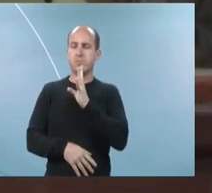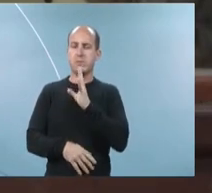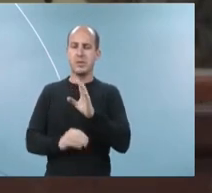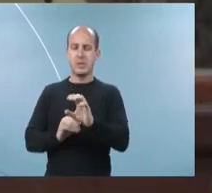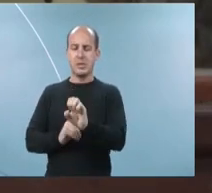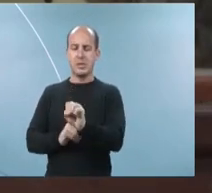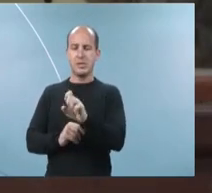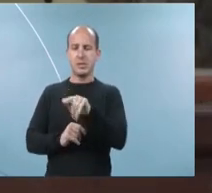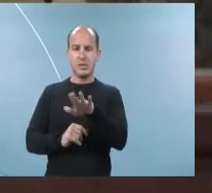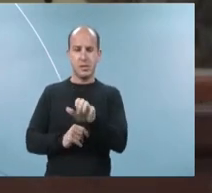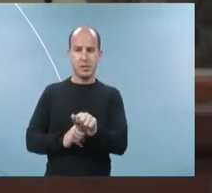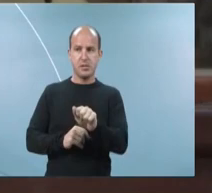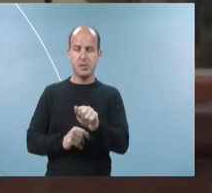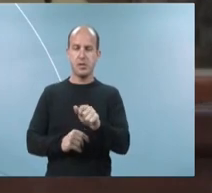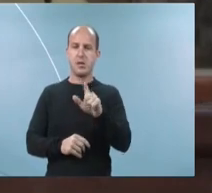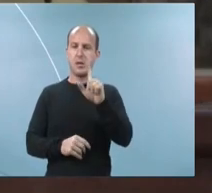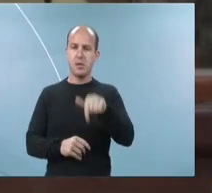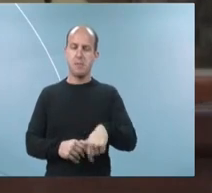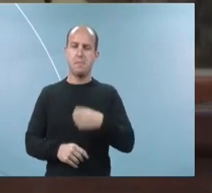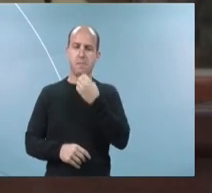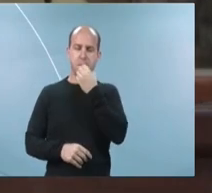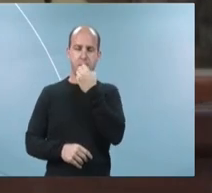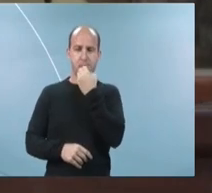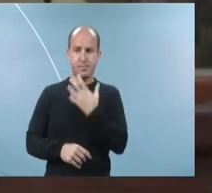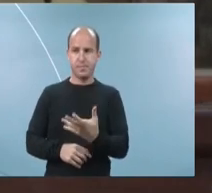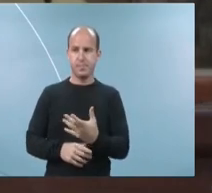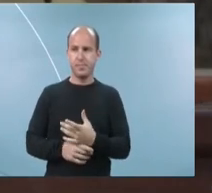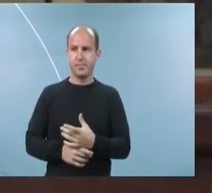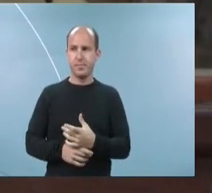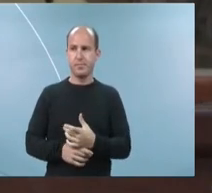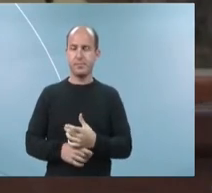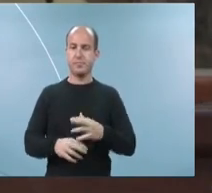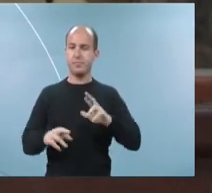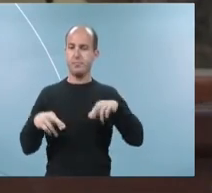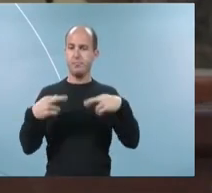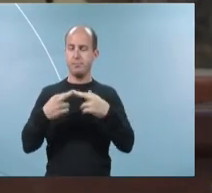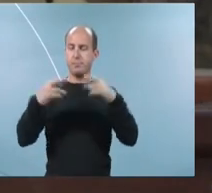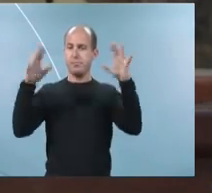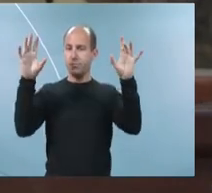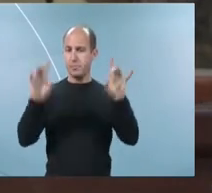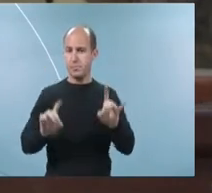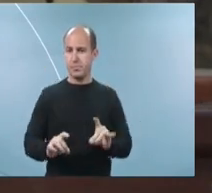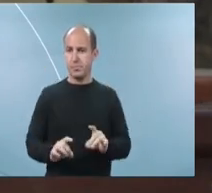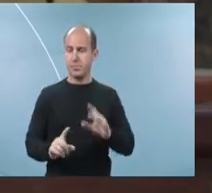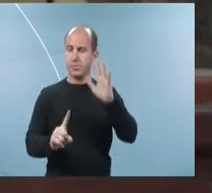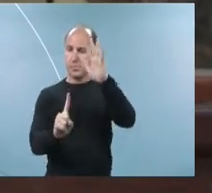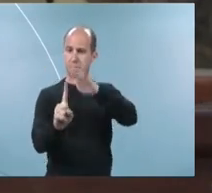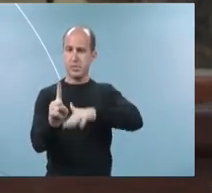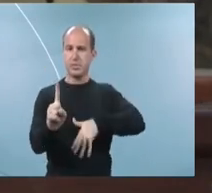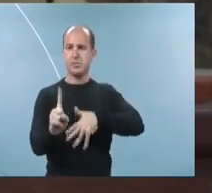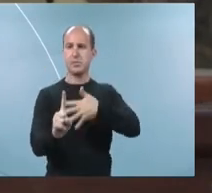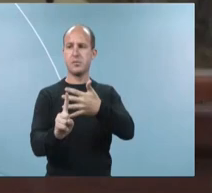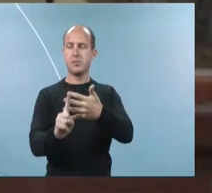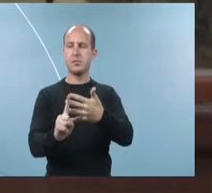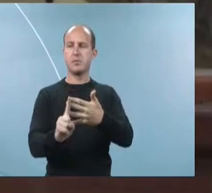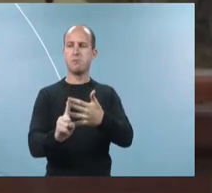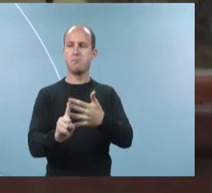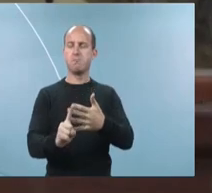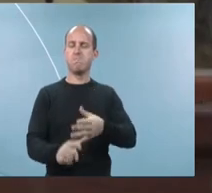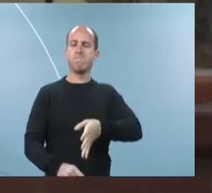seleta é o melhor contentamento. Essa solene sessão é para homenagear com